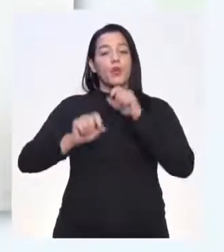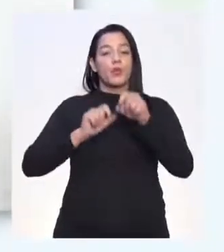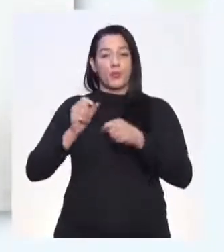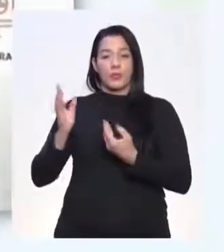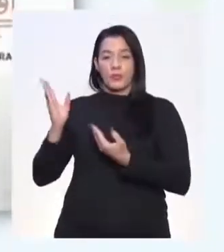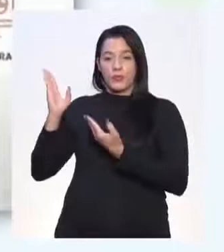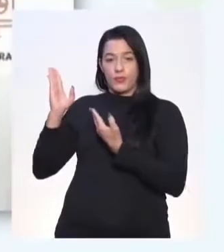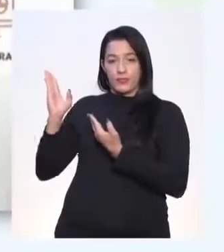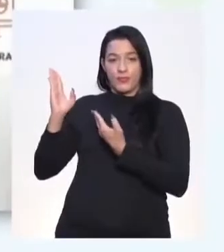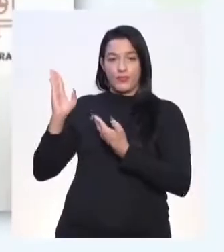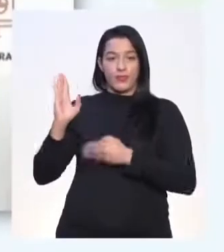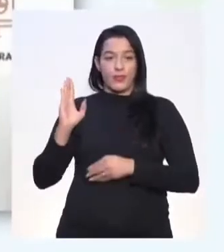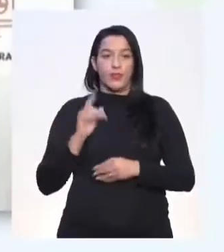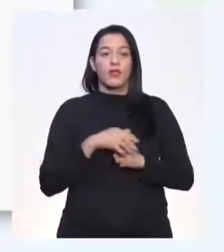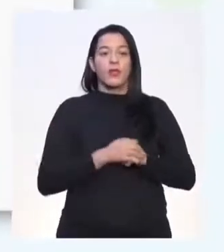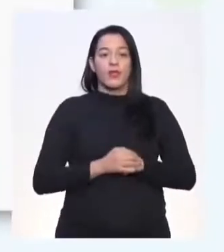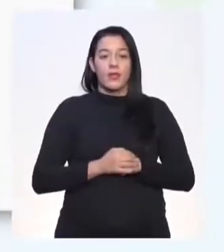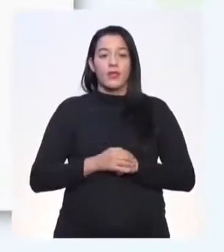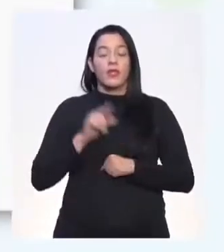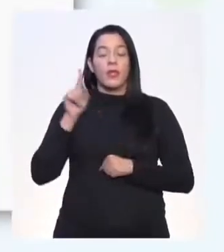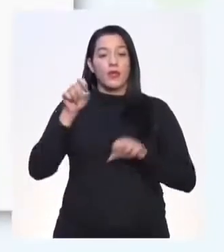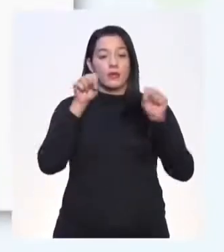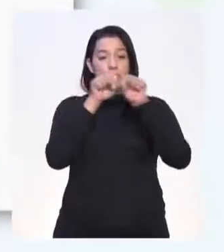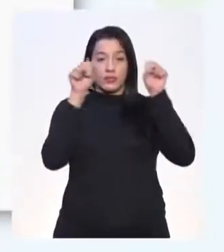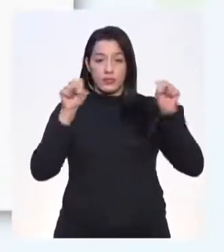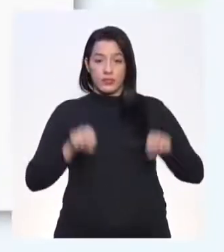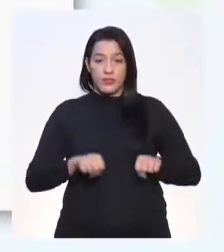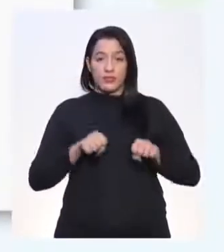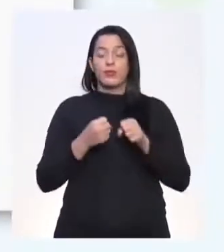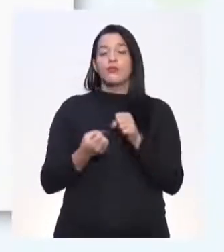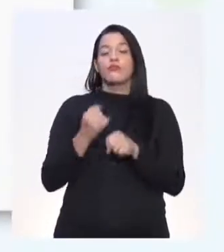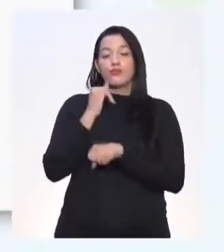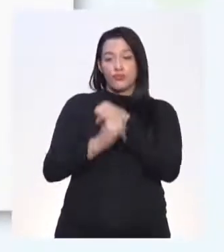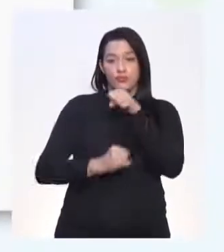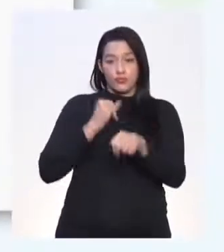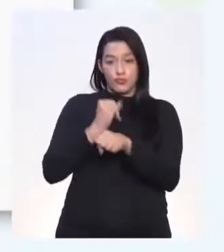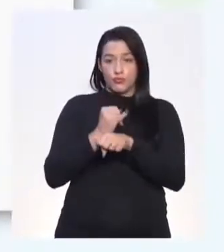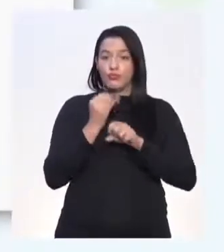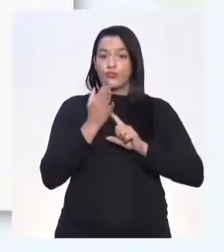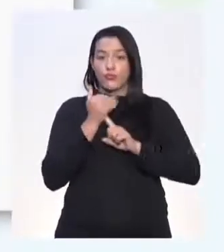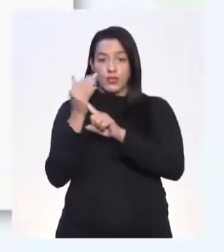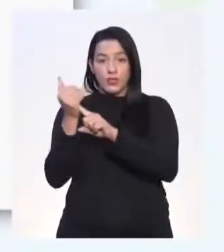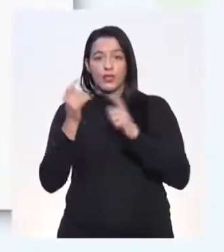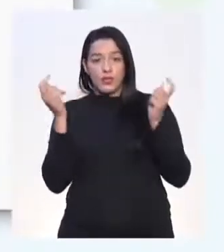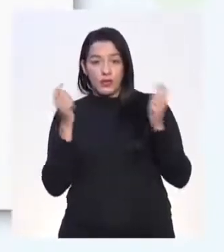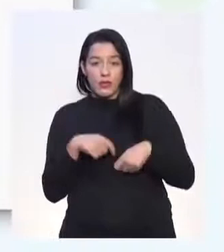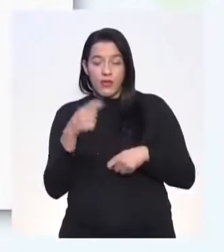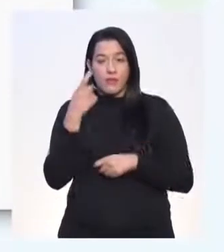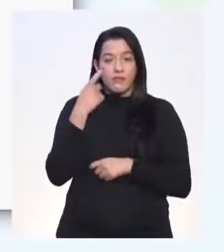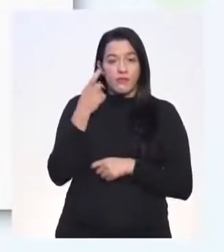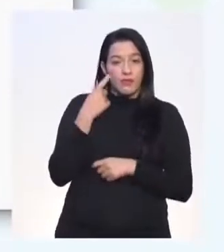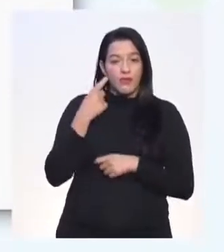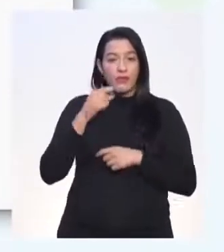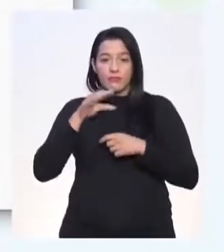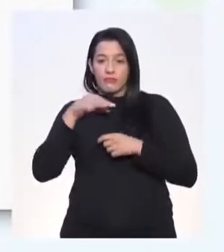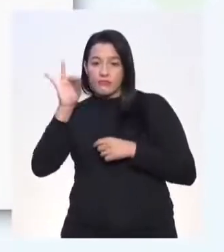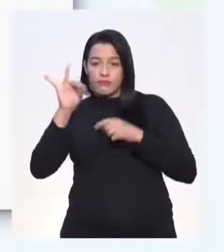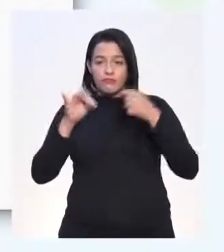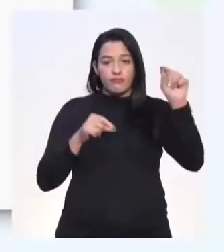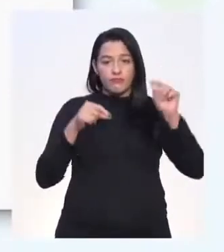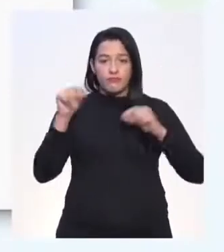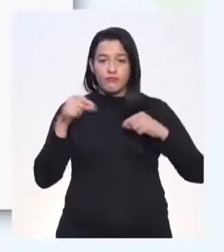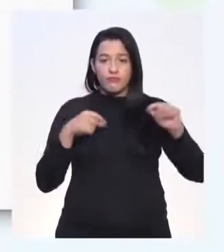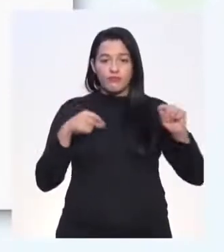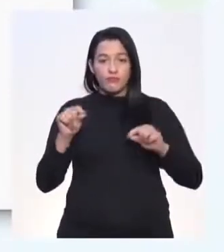Smart HFA. O sistema é uma plataforma digital que possibilita triagem com inteligência artificial do robô